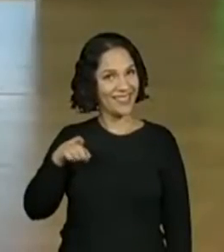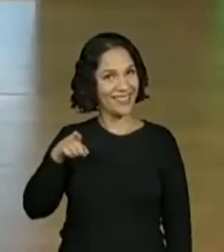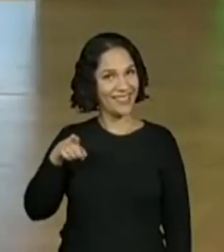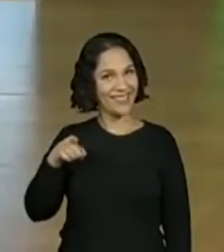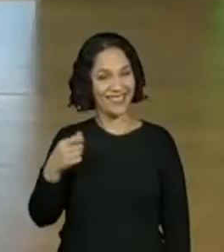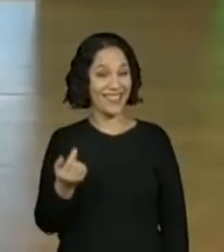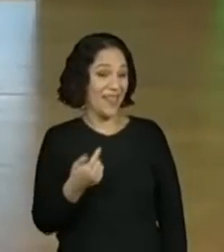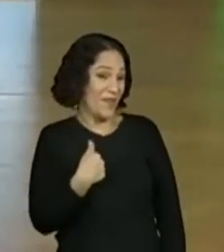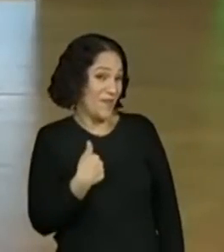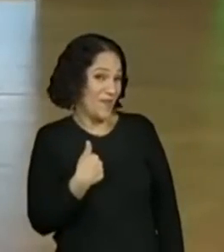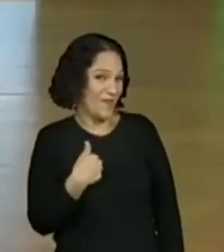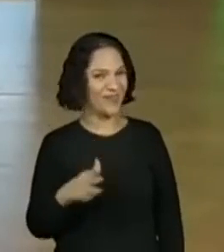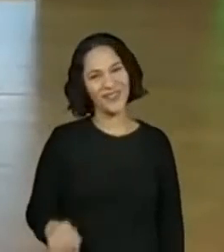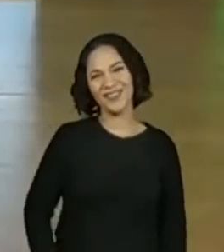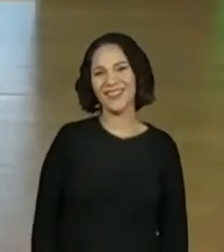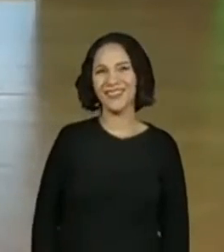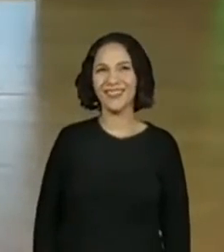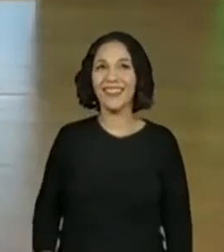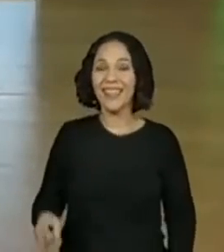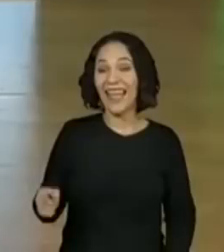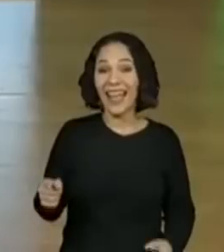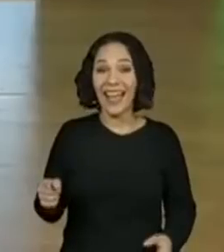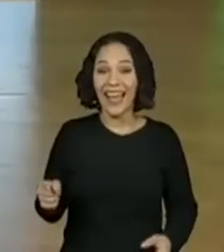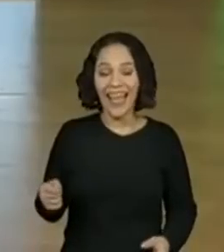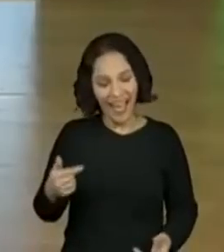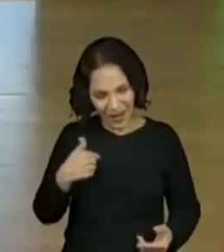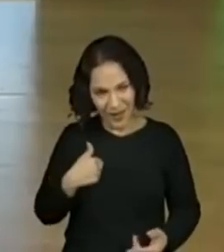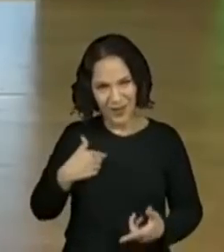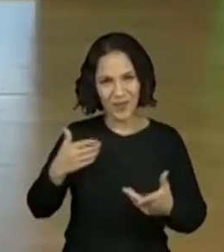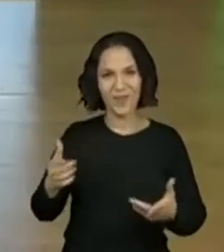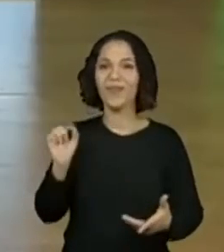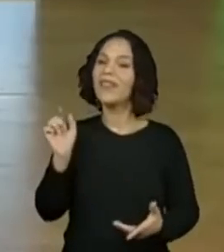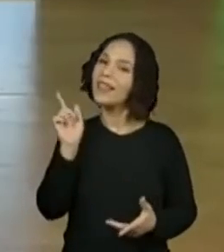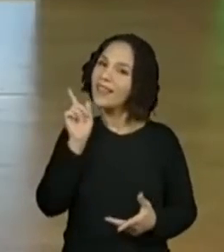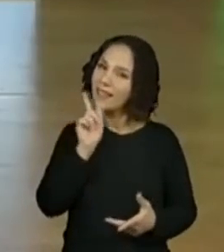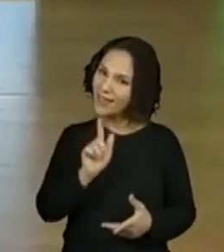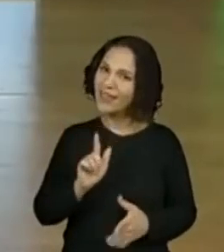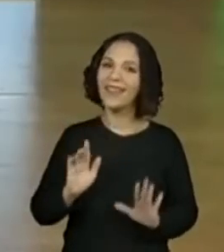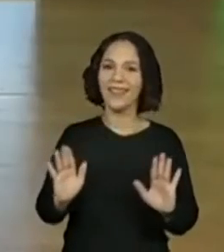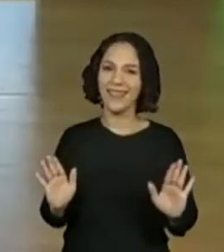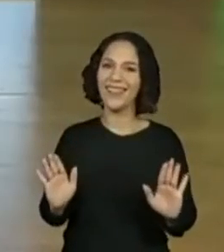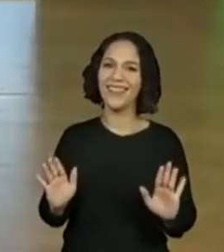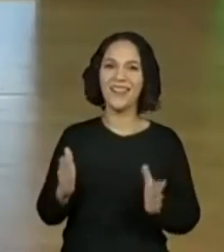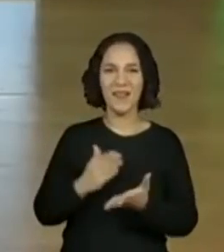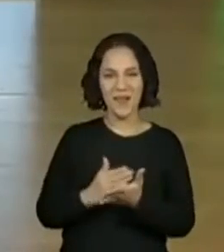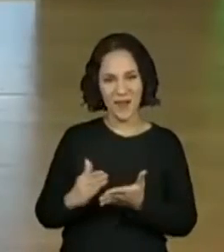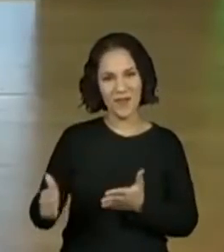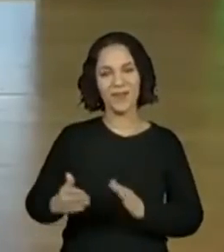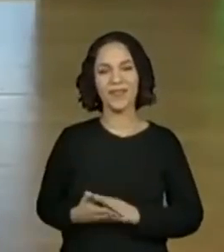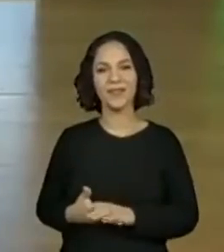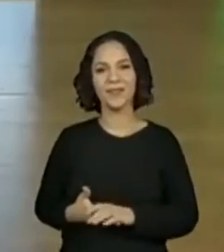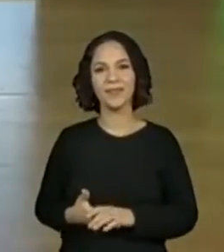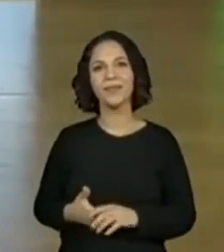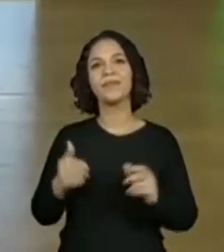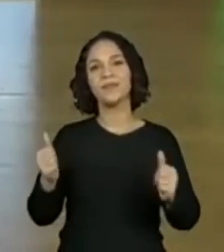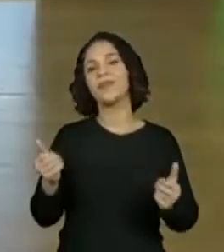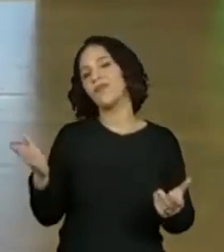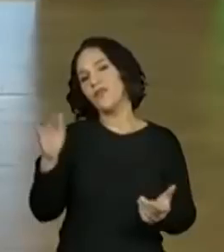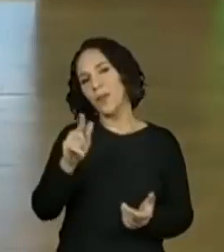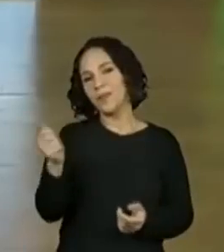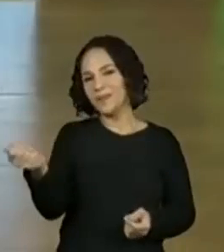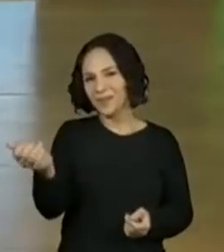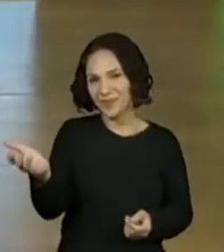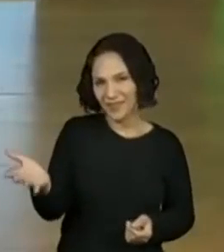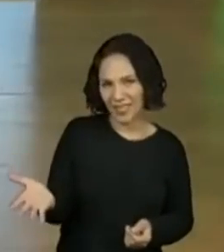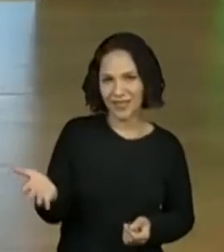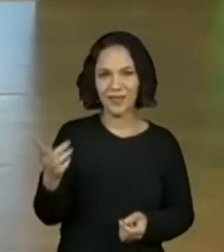Eu. Ela até pensou, né? Era quem ganhasse. Então, quem ganhar, não é? Começa. Então, vamos lá.